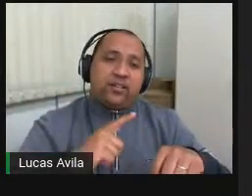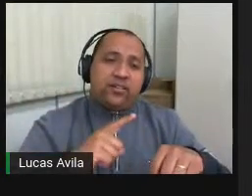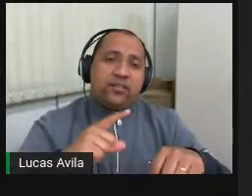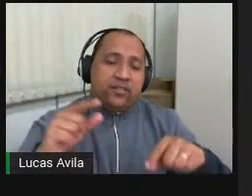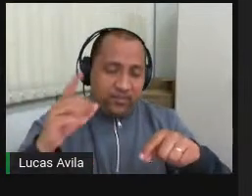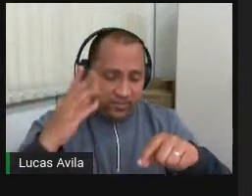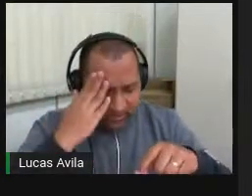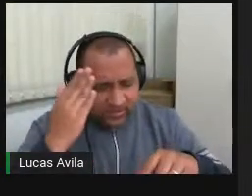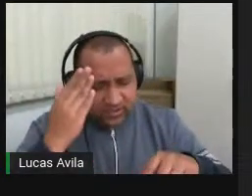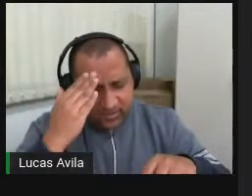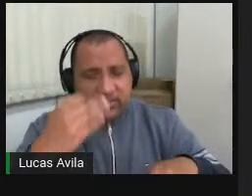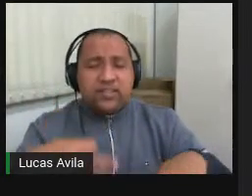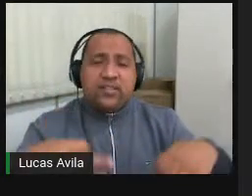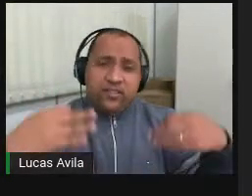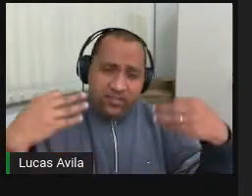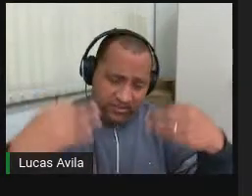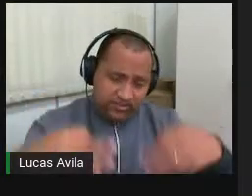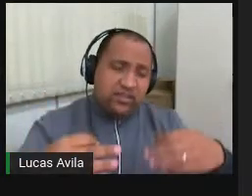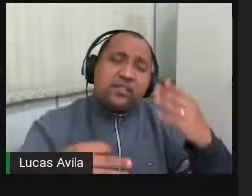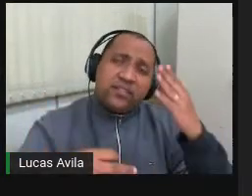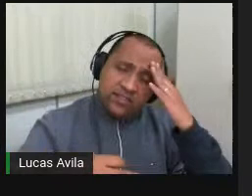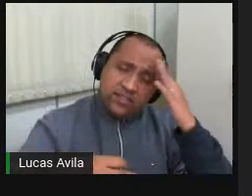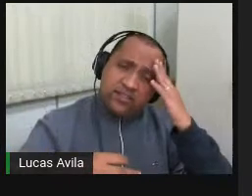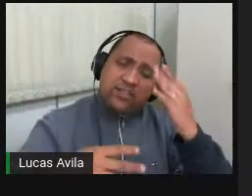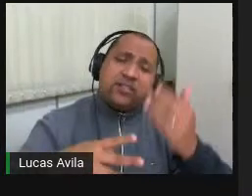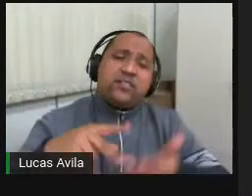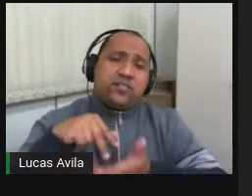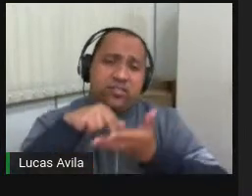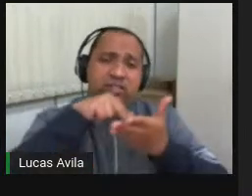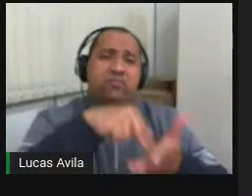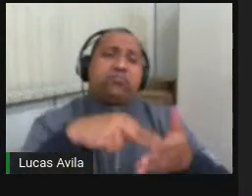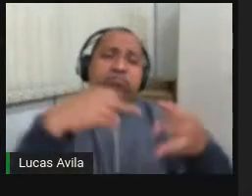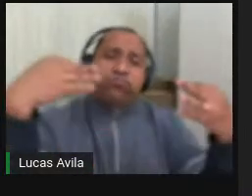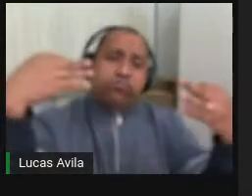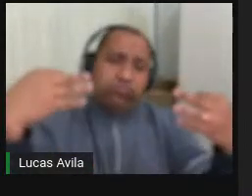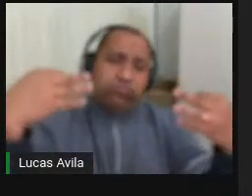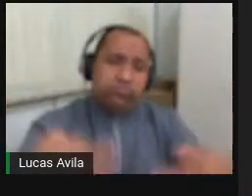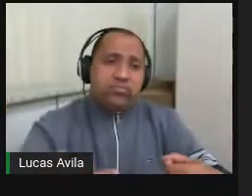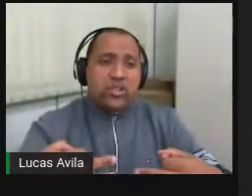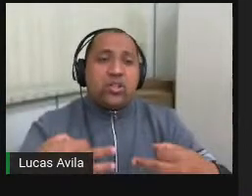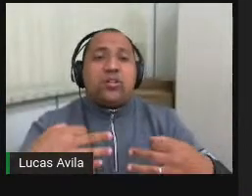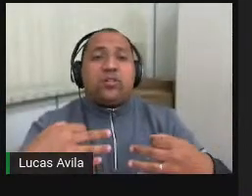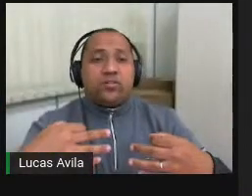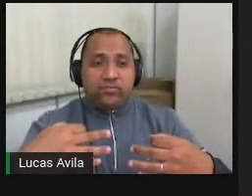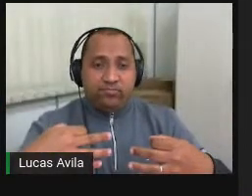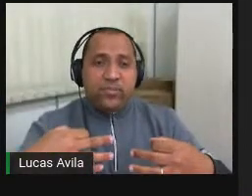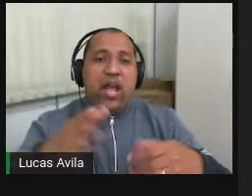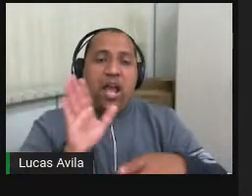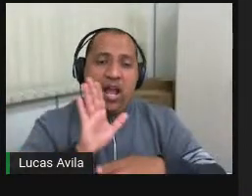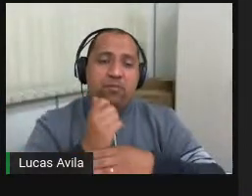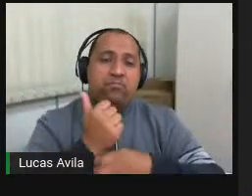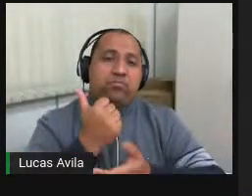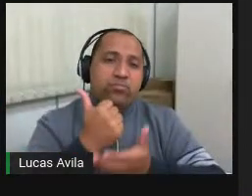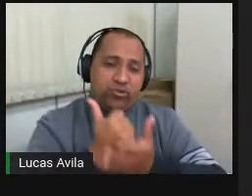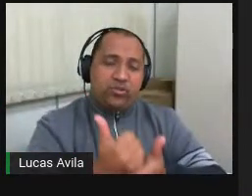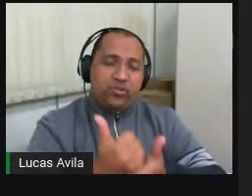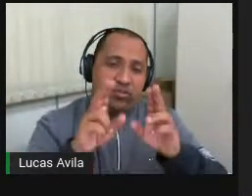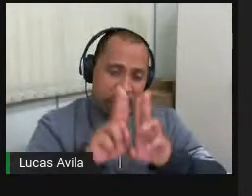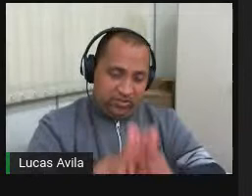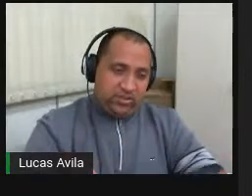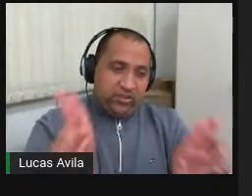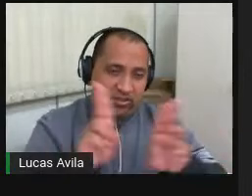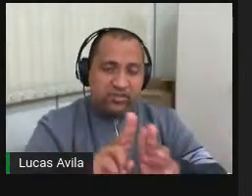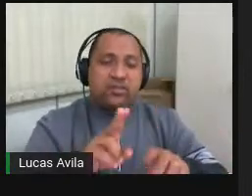saber fazer a leitura e posicionar-se no lado certo da universidade. Está em jogo